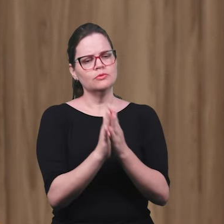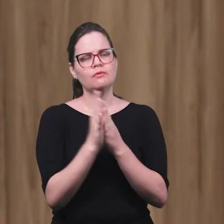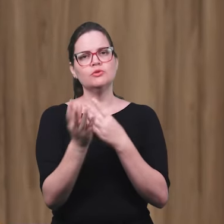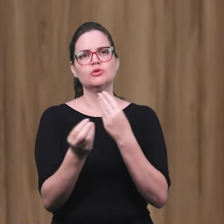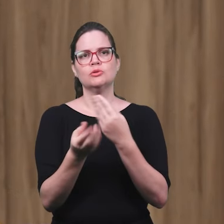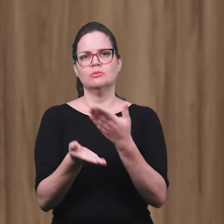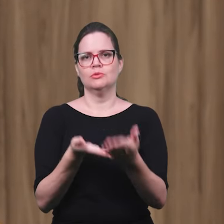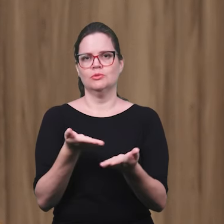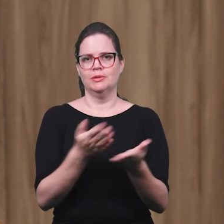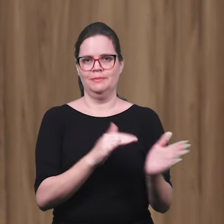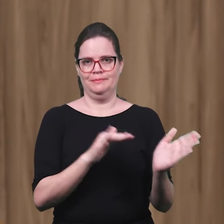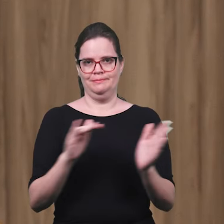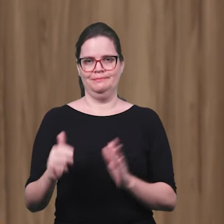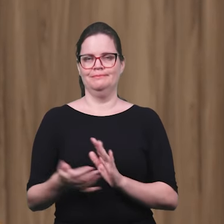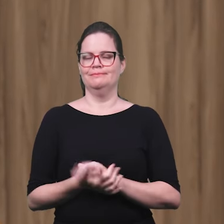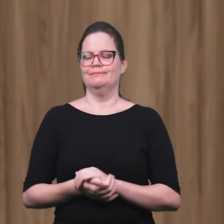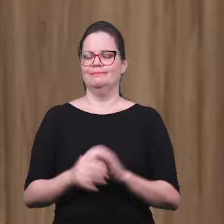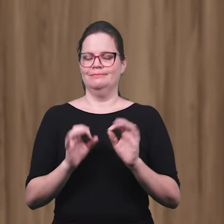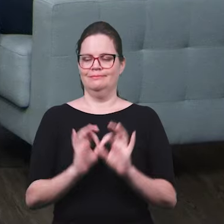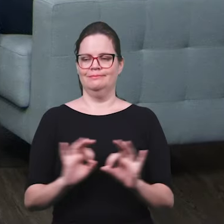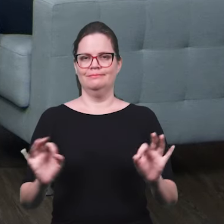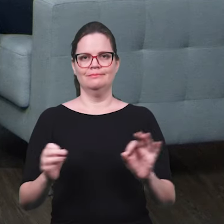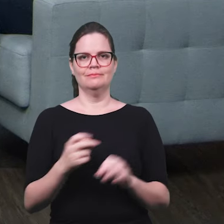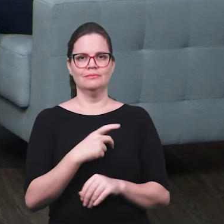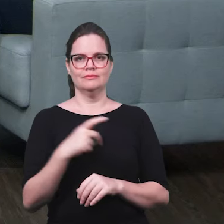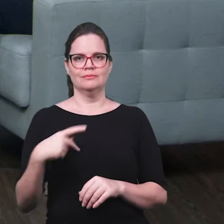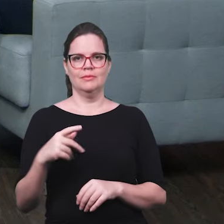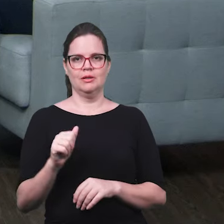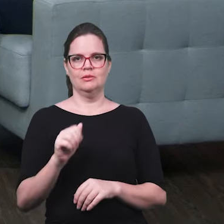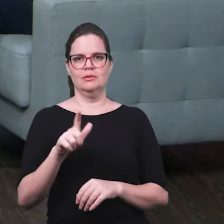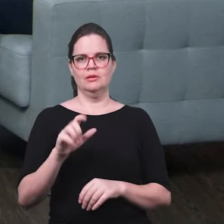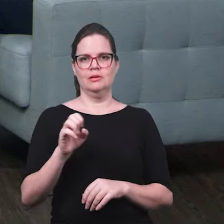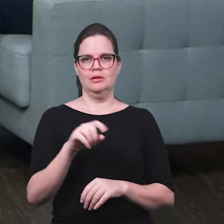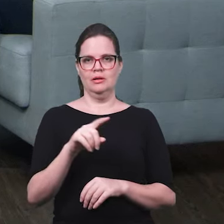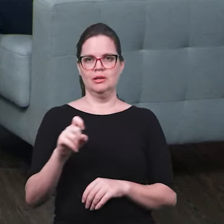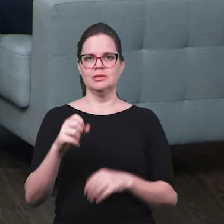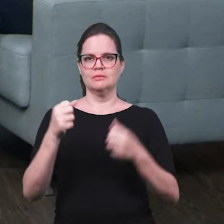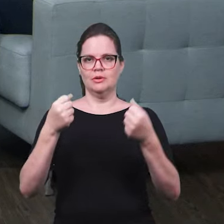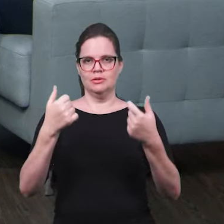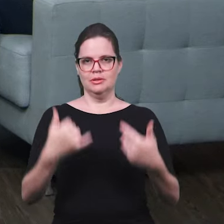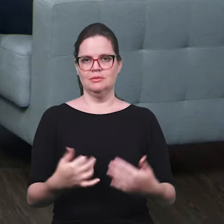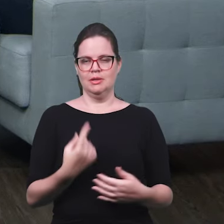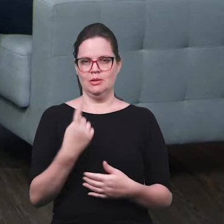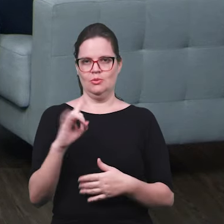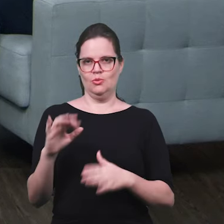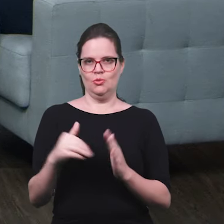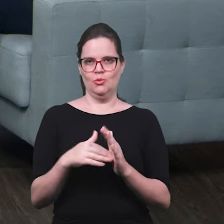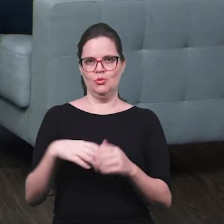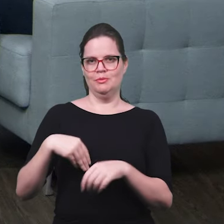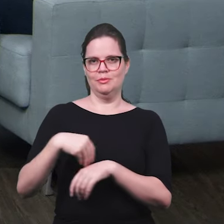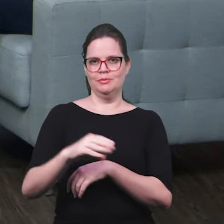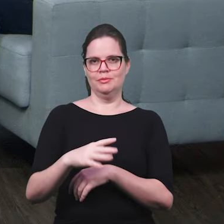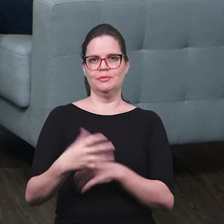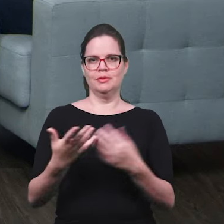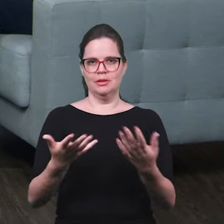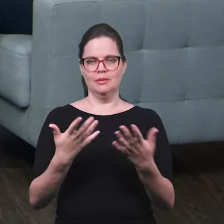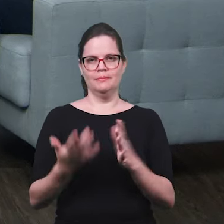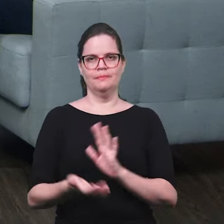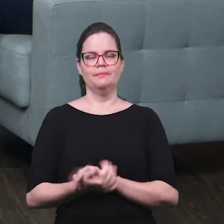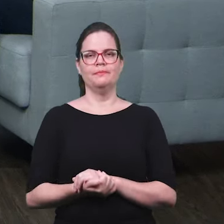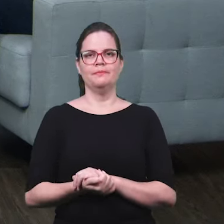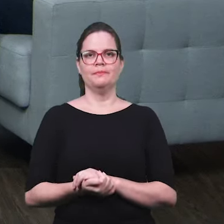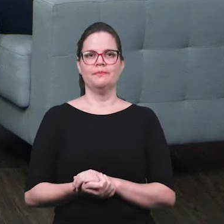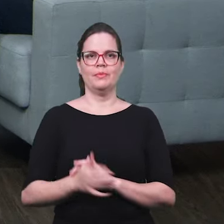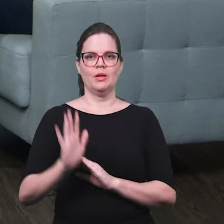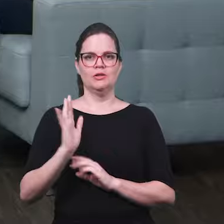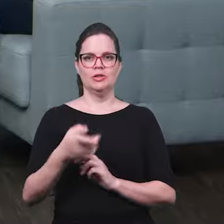de alguém especializado. Muito bem. Pastor Alex, sua fala final, quer deixar alguma palavra